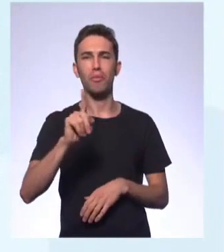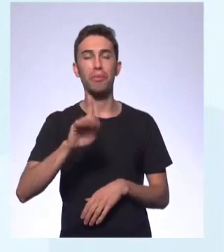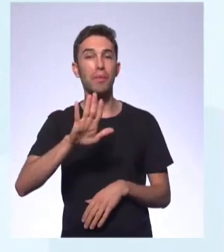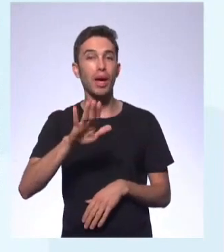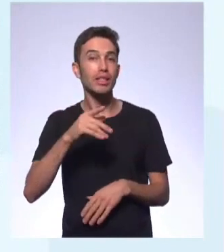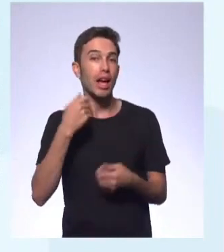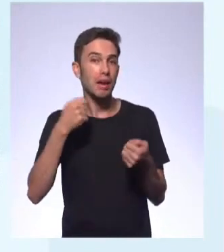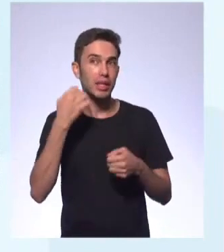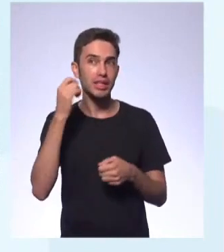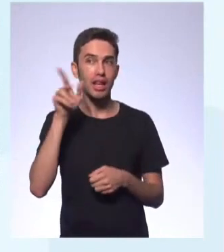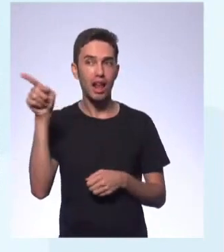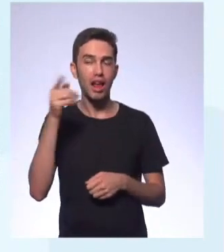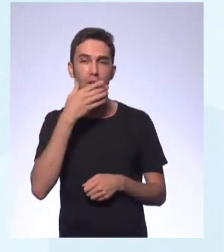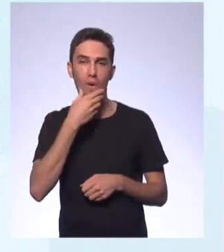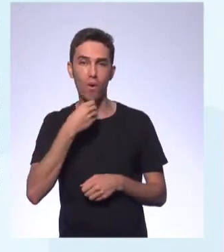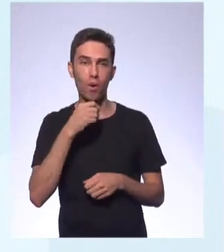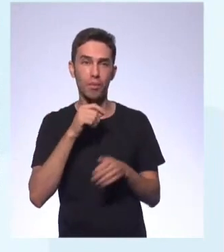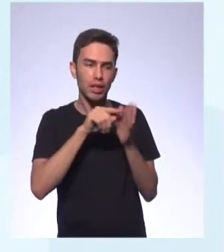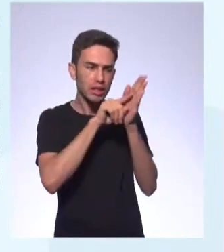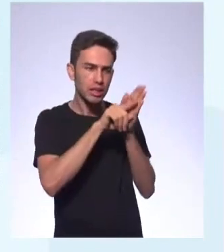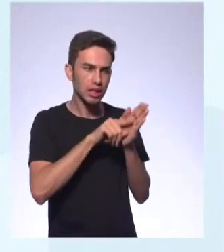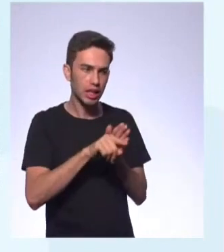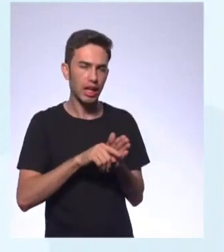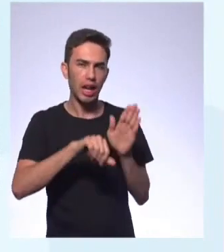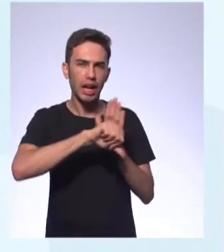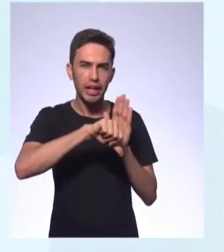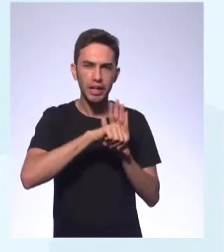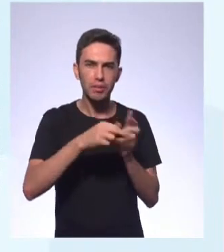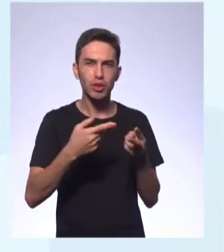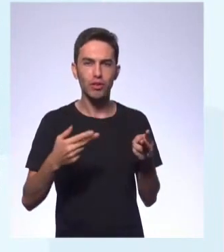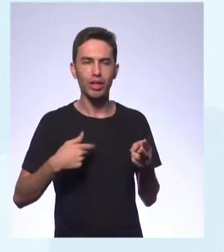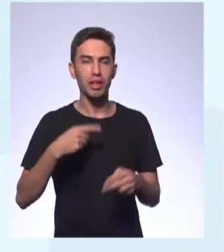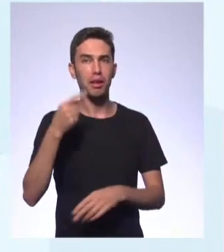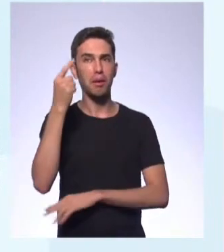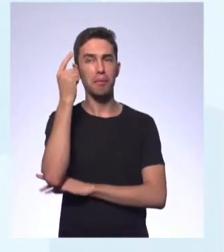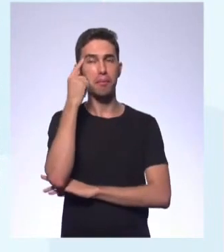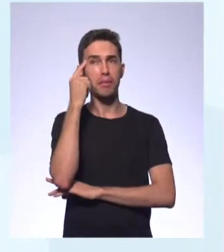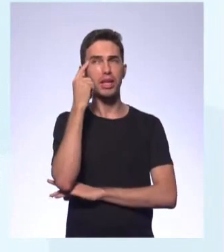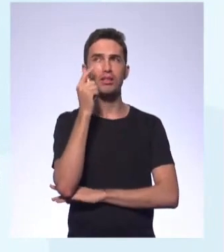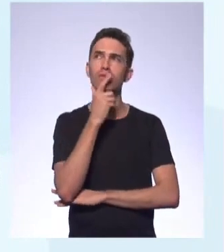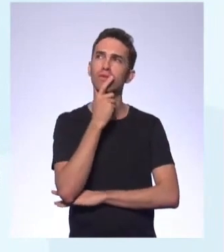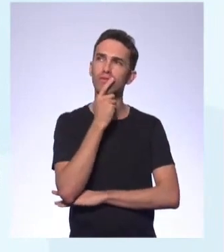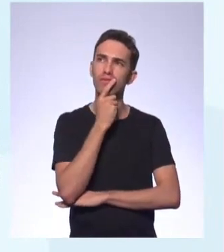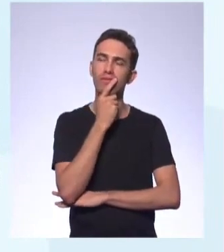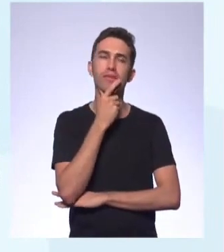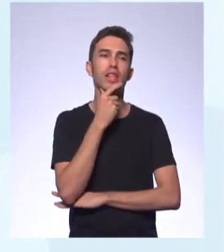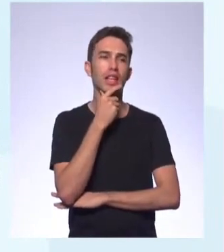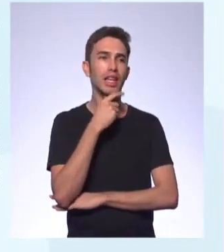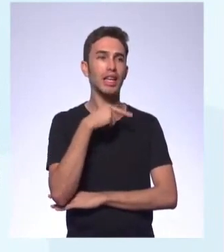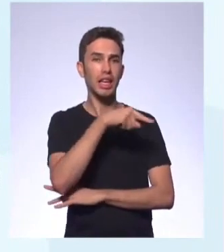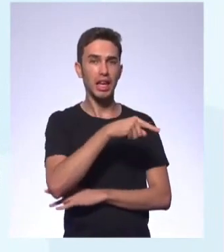em estudos de criminologia. Penso, observou